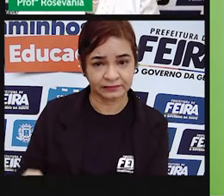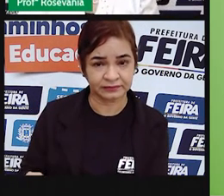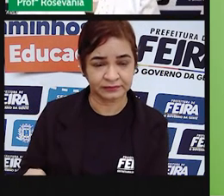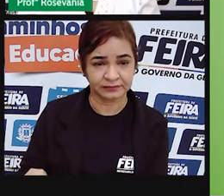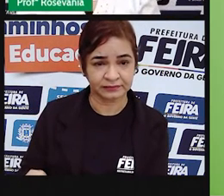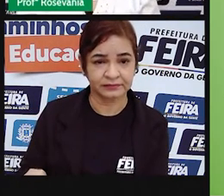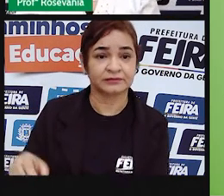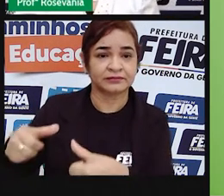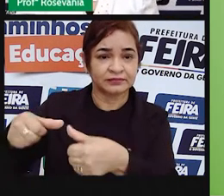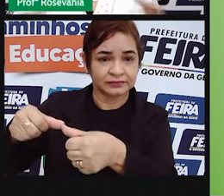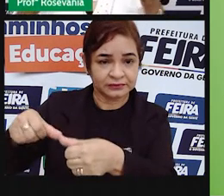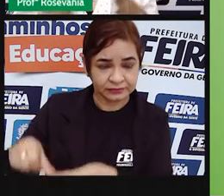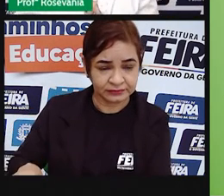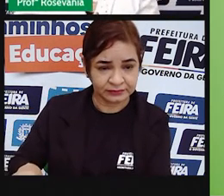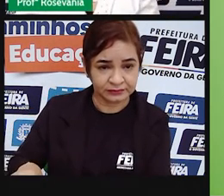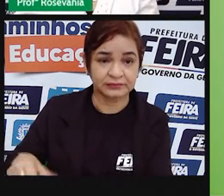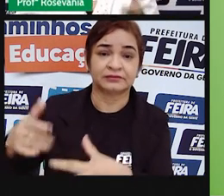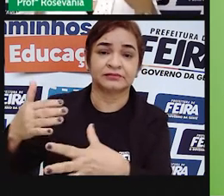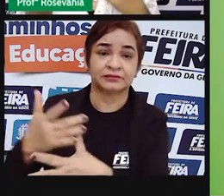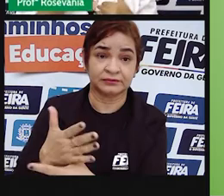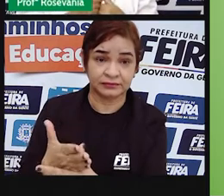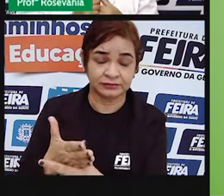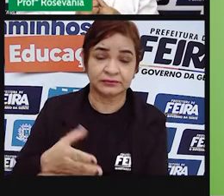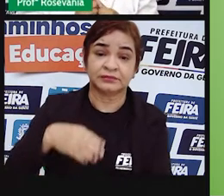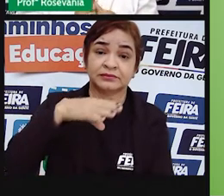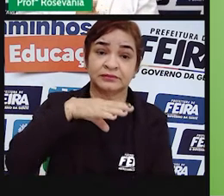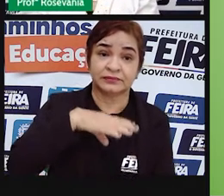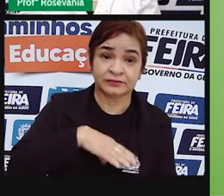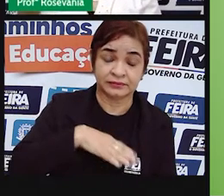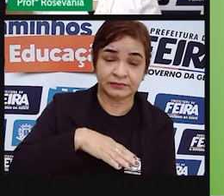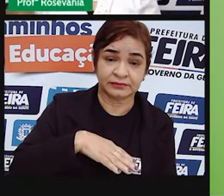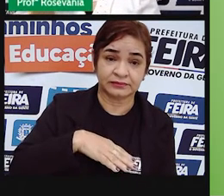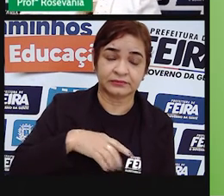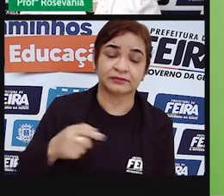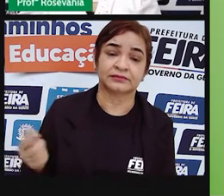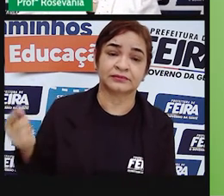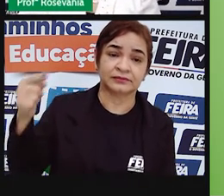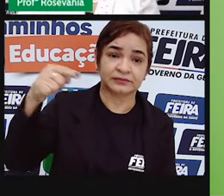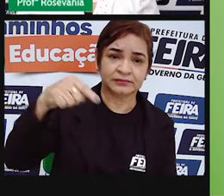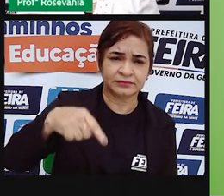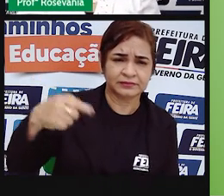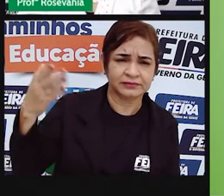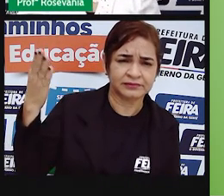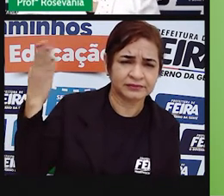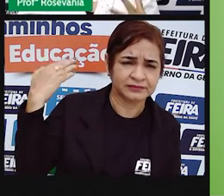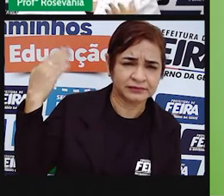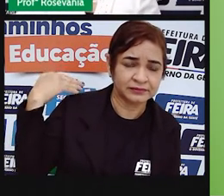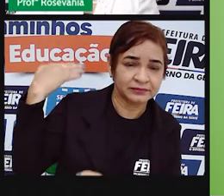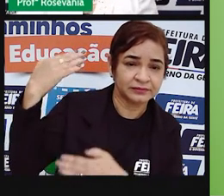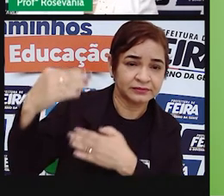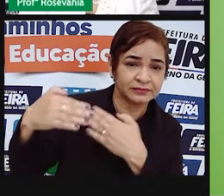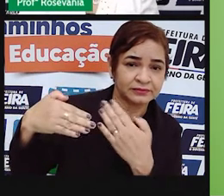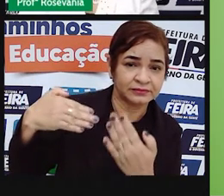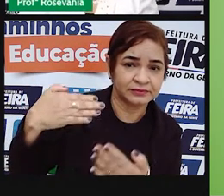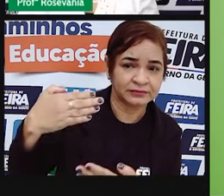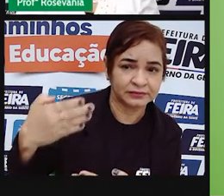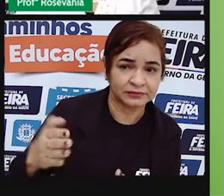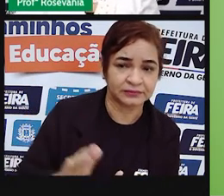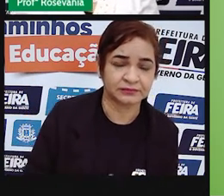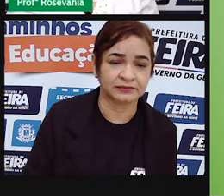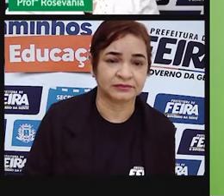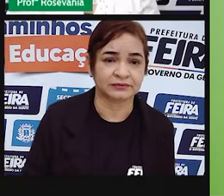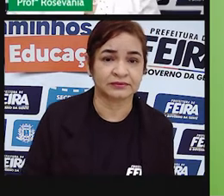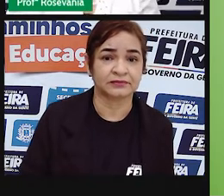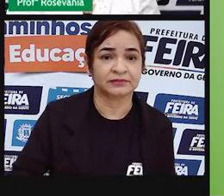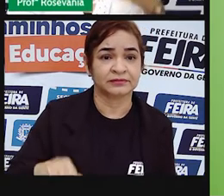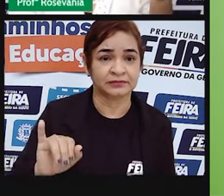entrada então os portugueses quando eles vieram para que eles fizeram processo é de irrigação